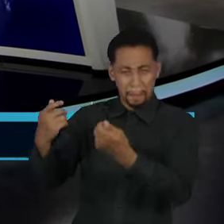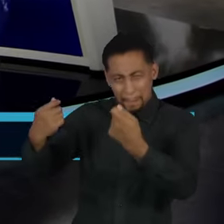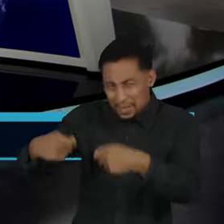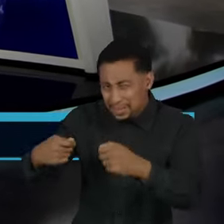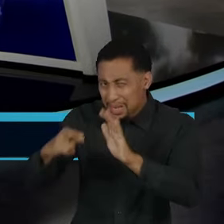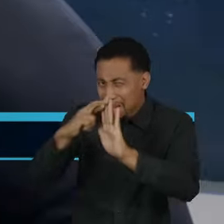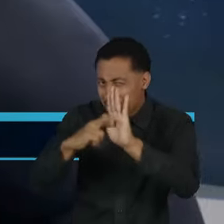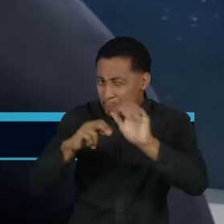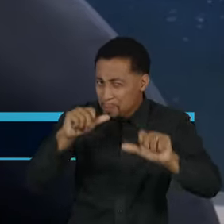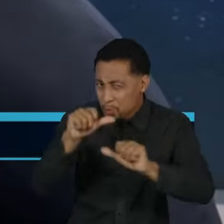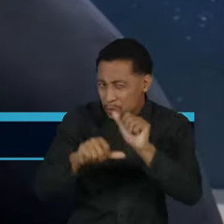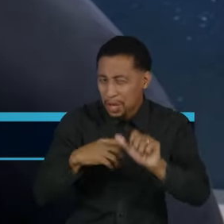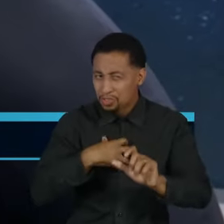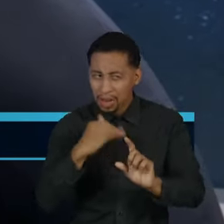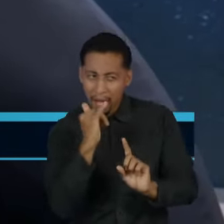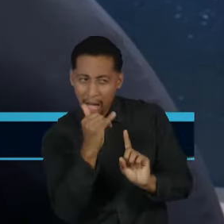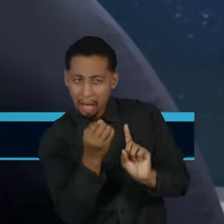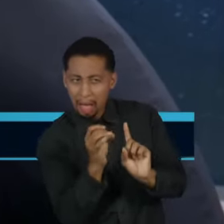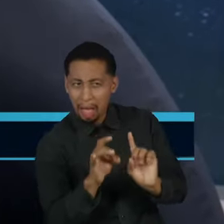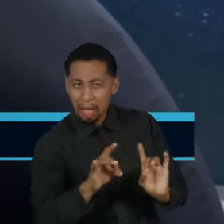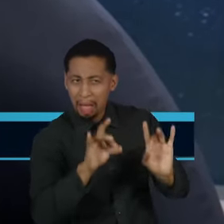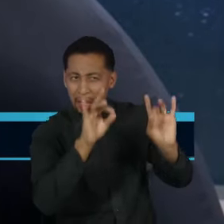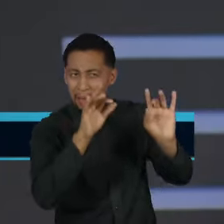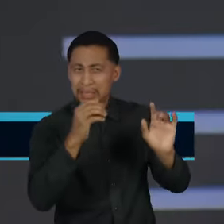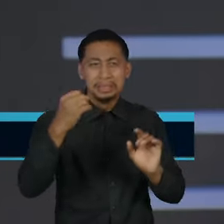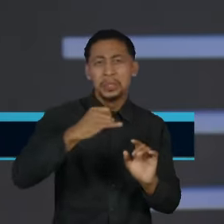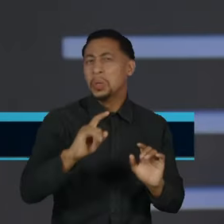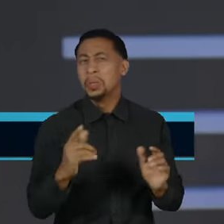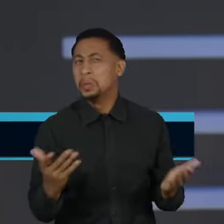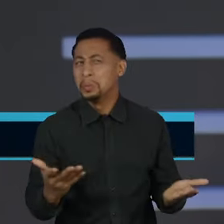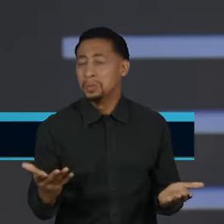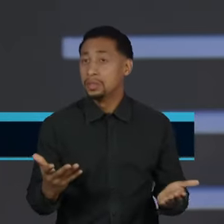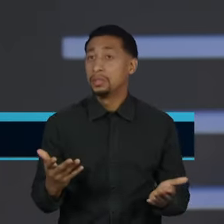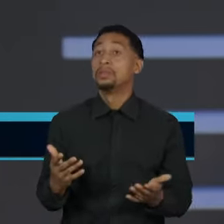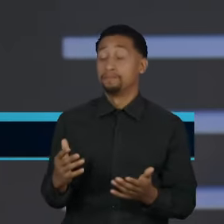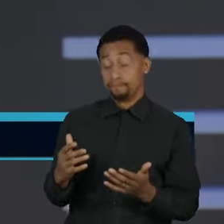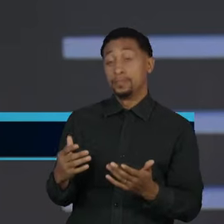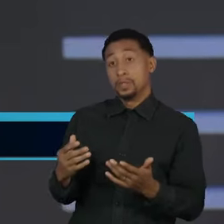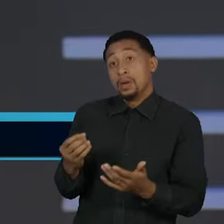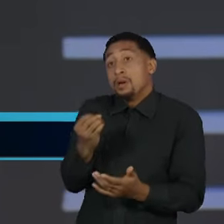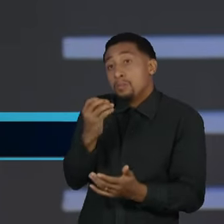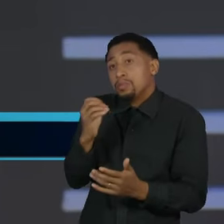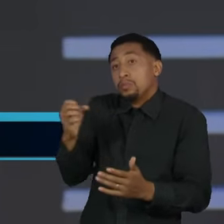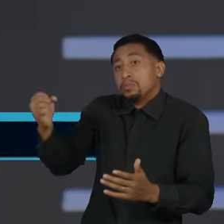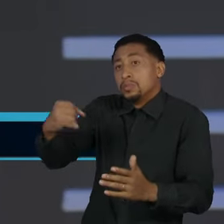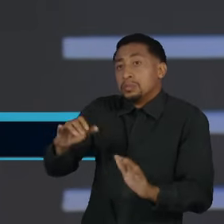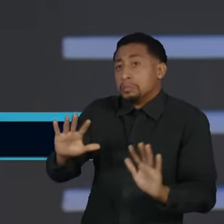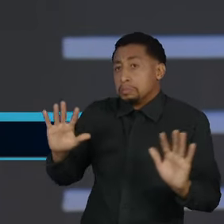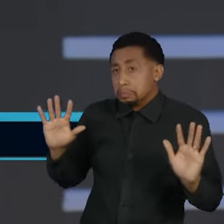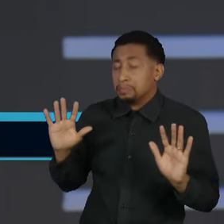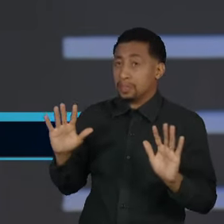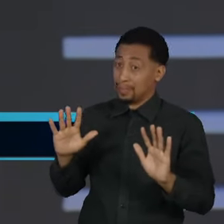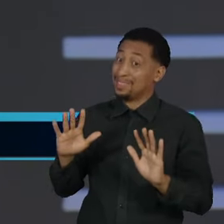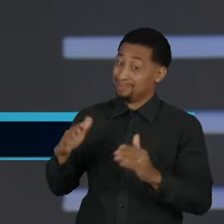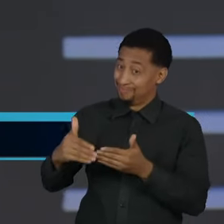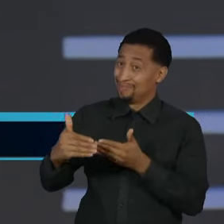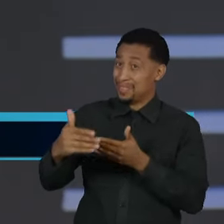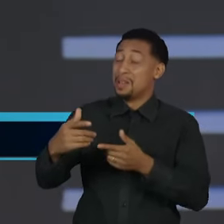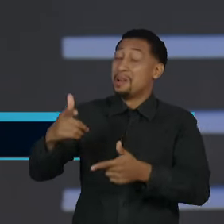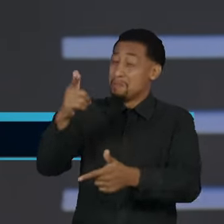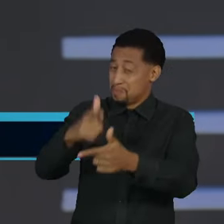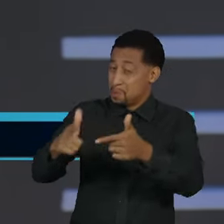avaliar novos critérios? Faz, embora vai ser um choque com o legislativo, não é? O